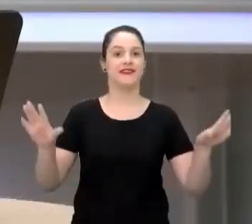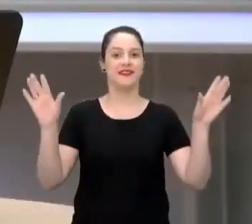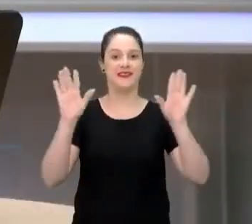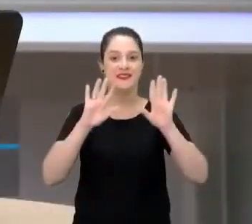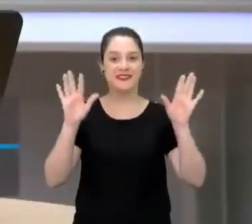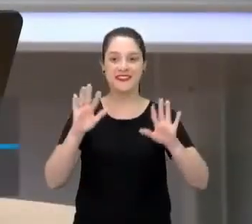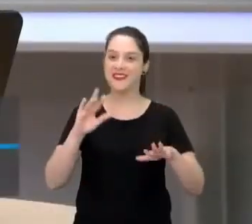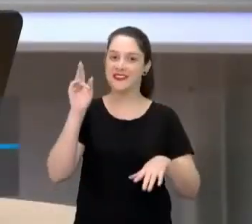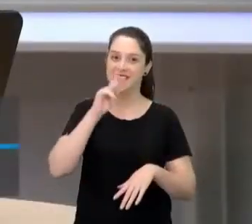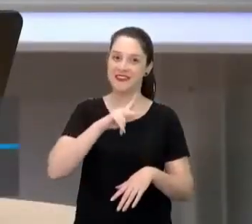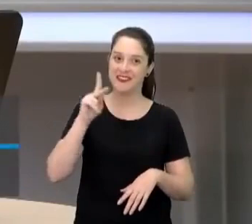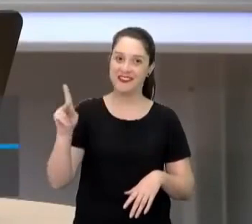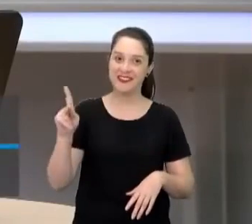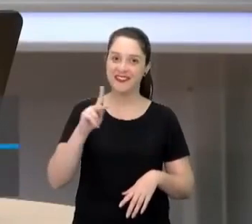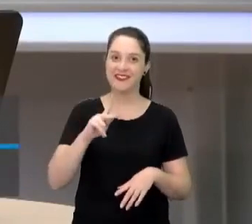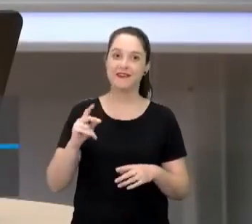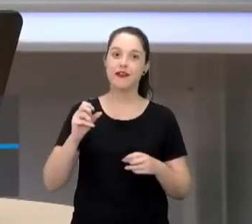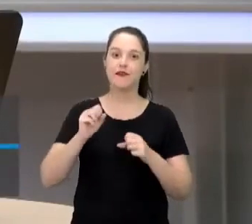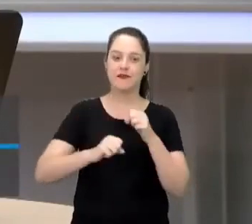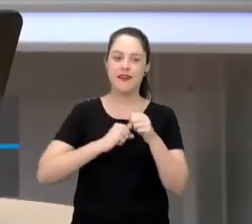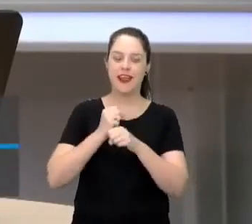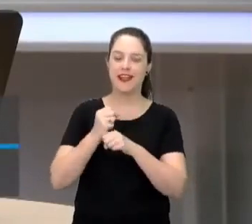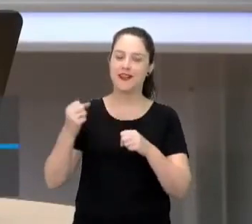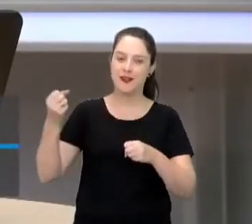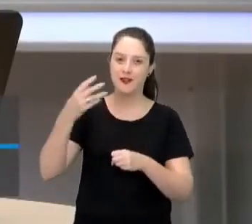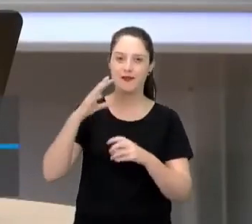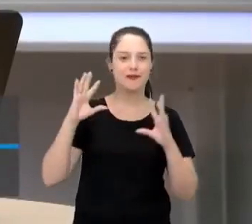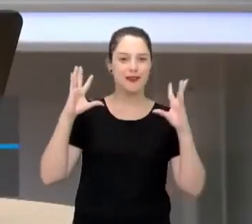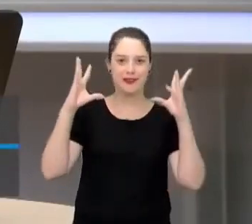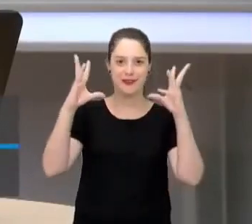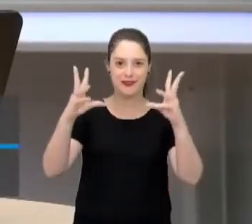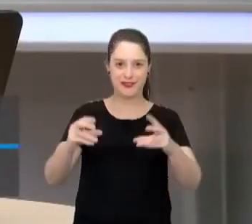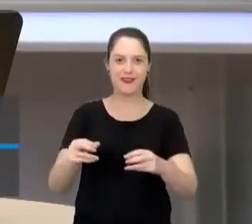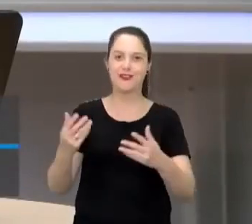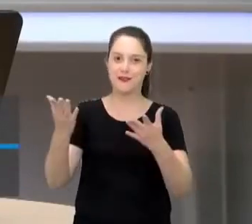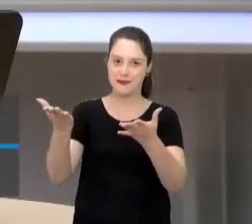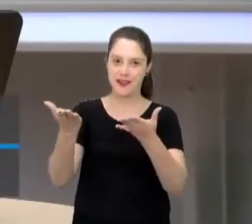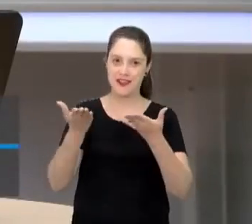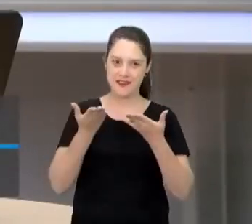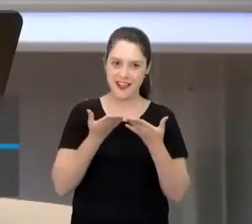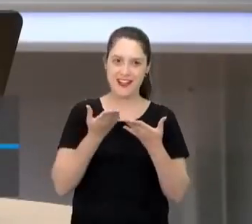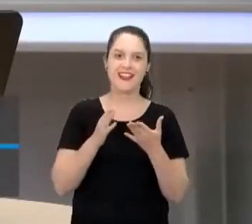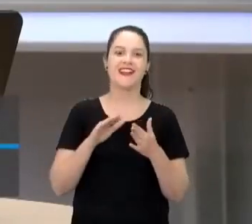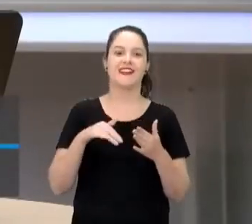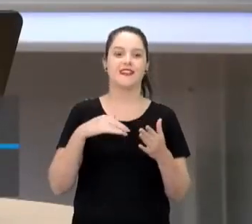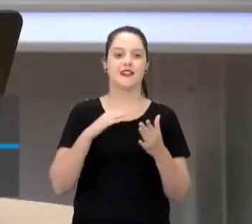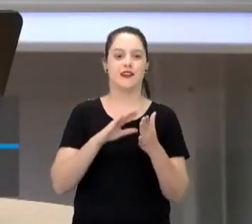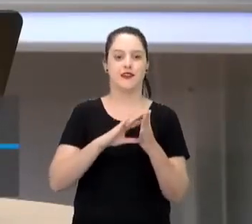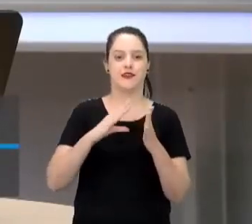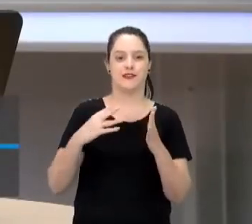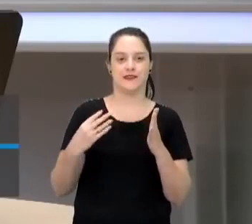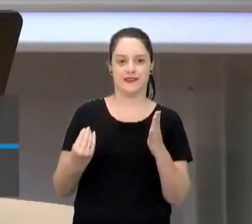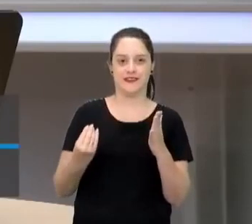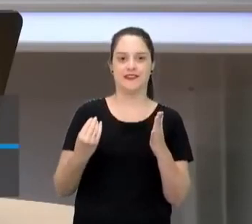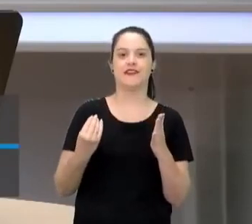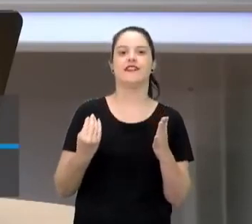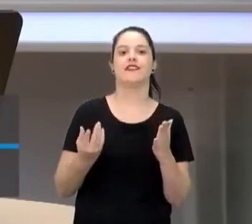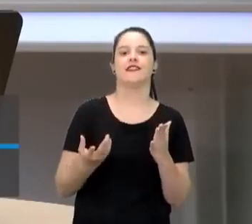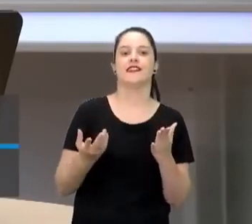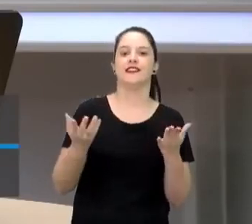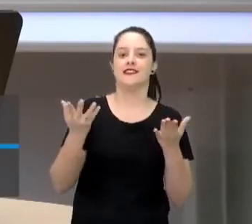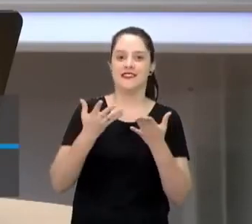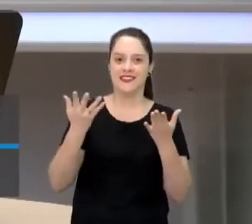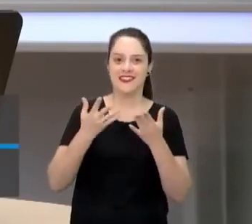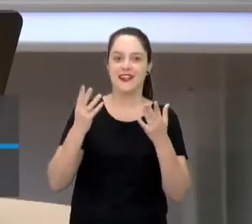Olá, professores! Feliz Ano Novo para todo mundo, né? Sejam todos muito bem-vindos aí ao retorno escolar. Espero que vocês tenham aproveitado bastante aí